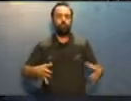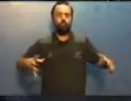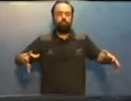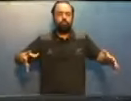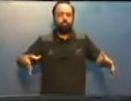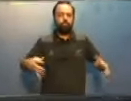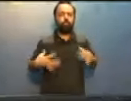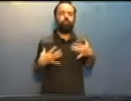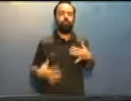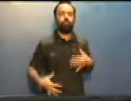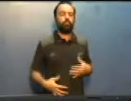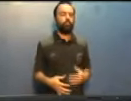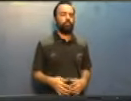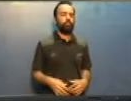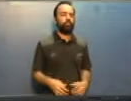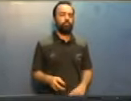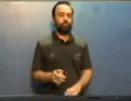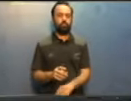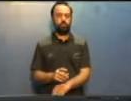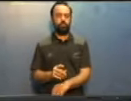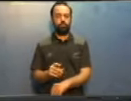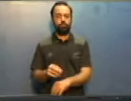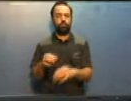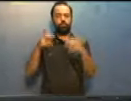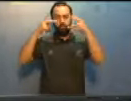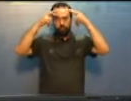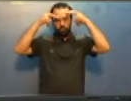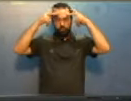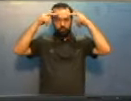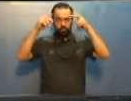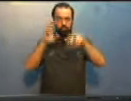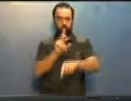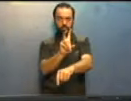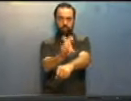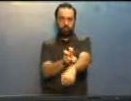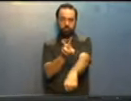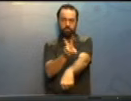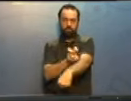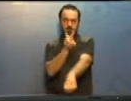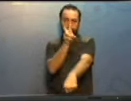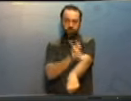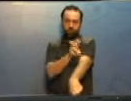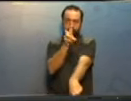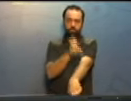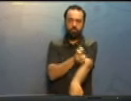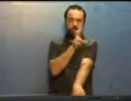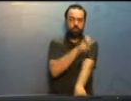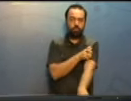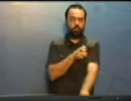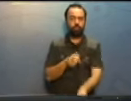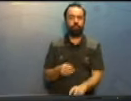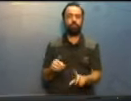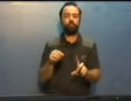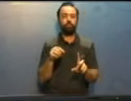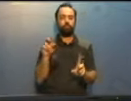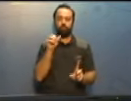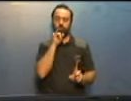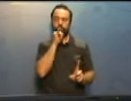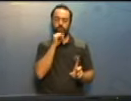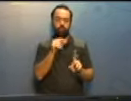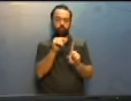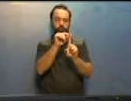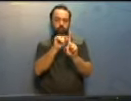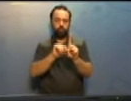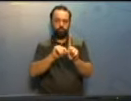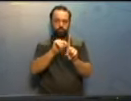corpo. Ele é repleto de terminações nervosas e ele é capaz de captar estímulos de vários jeitos. Estímulos térmicos, que são aqueles estímulos